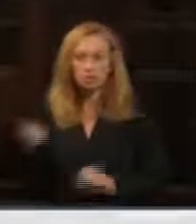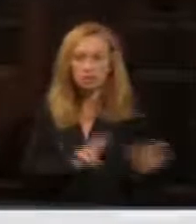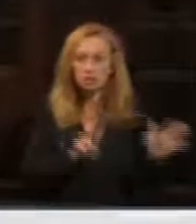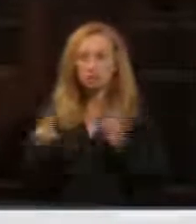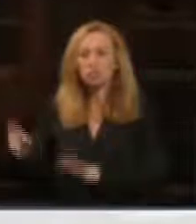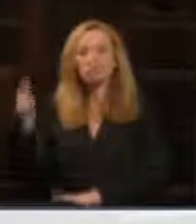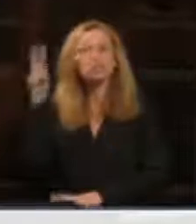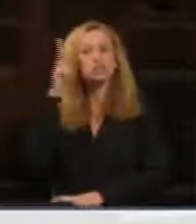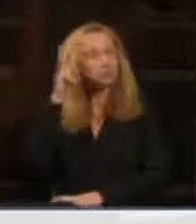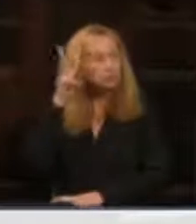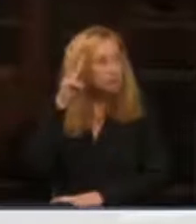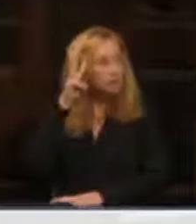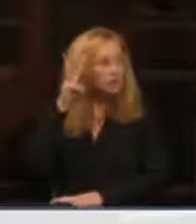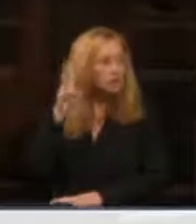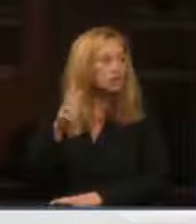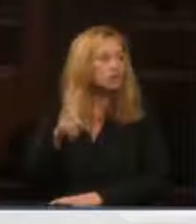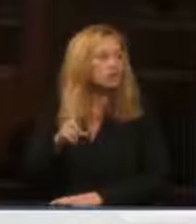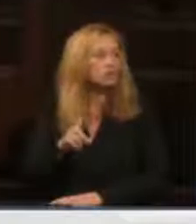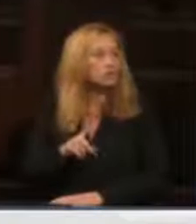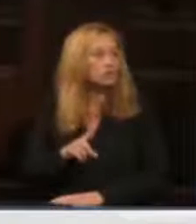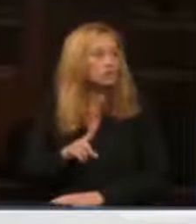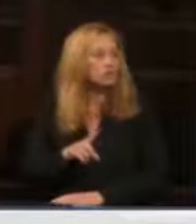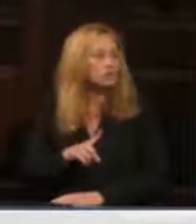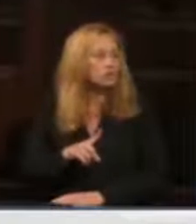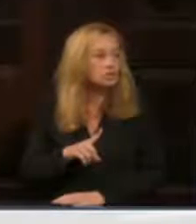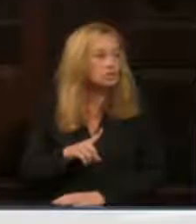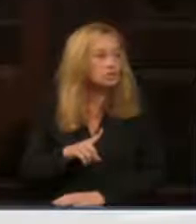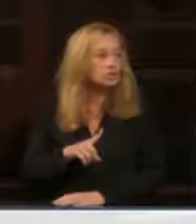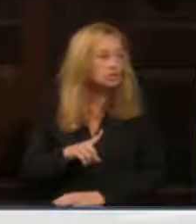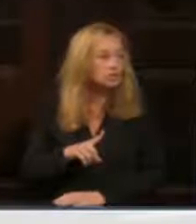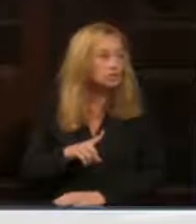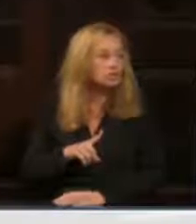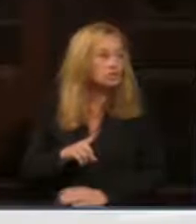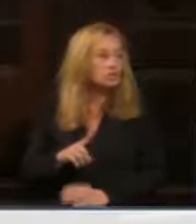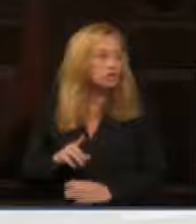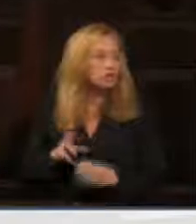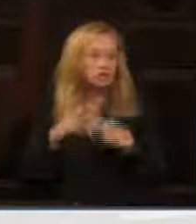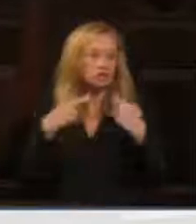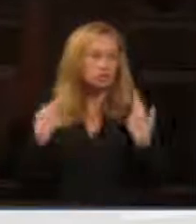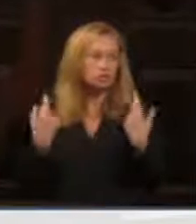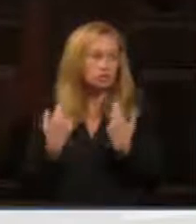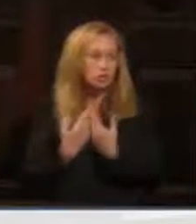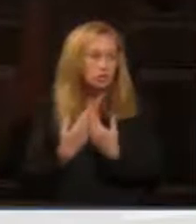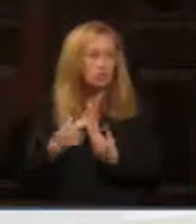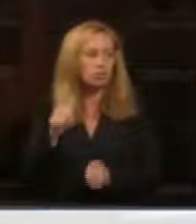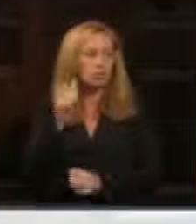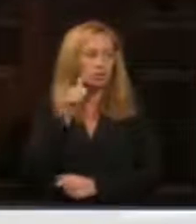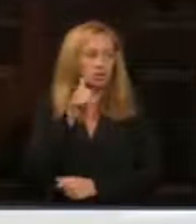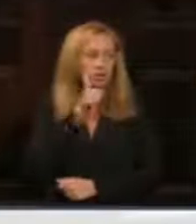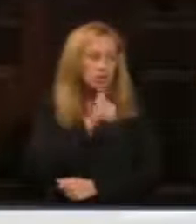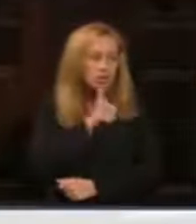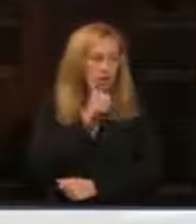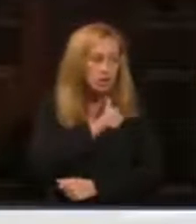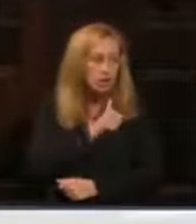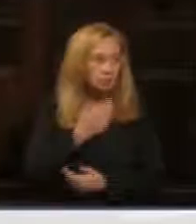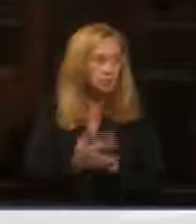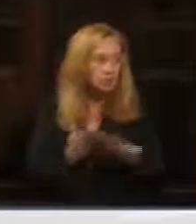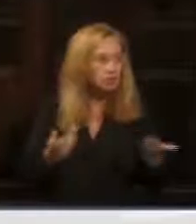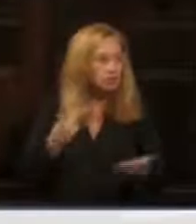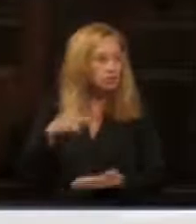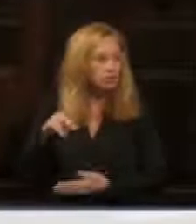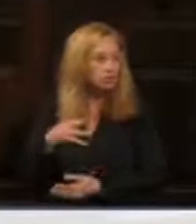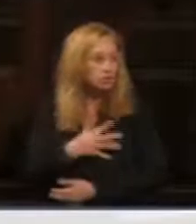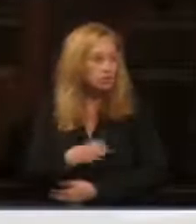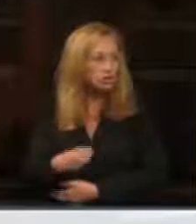na terça-feira, faremos uma oitiva com as mães que perderam seus filhos,